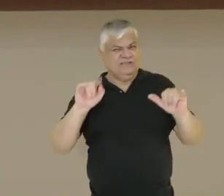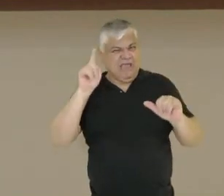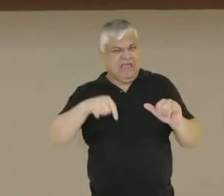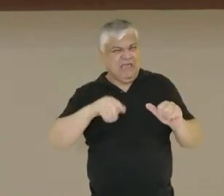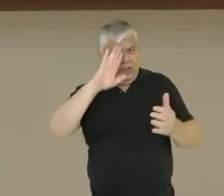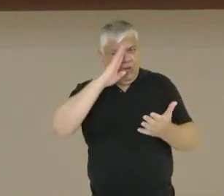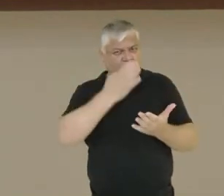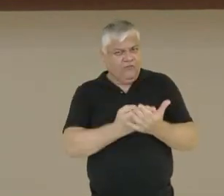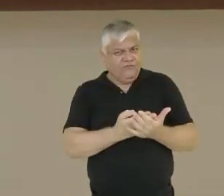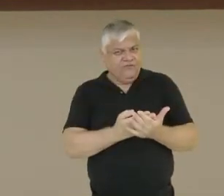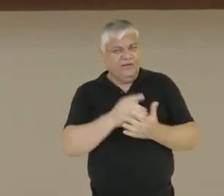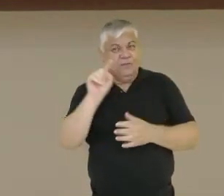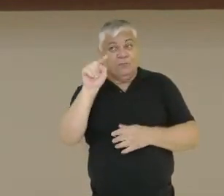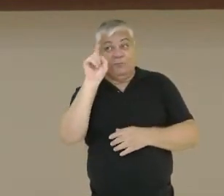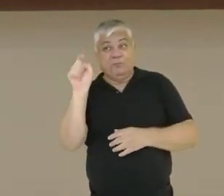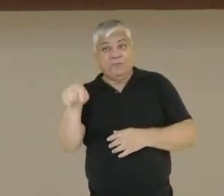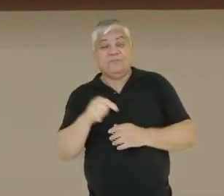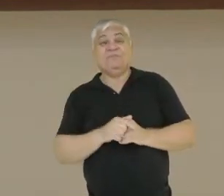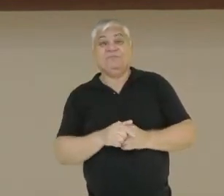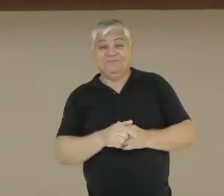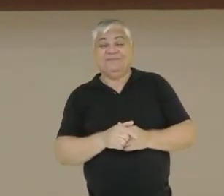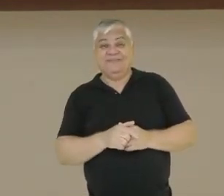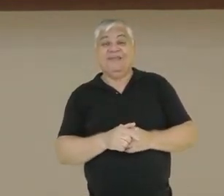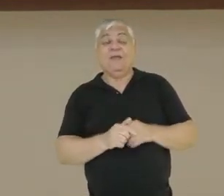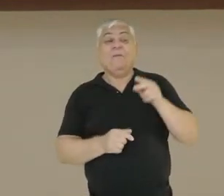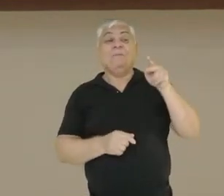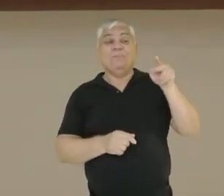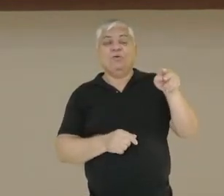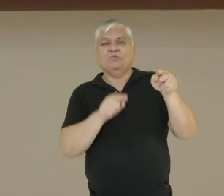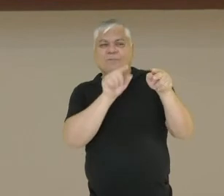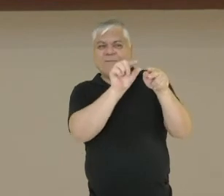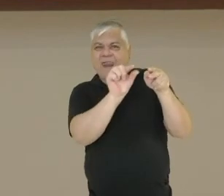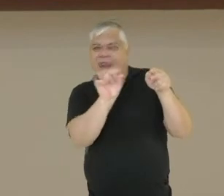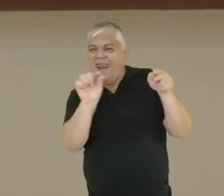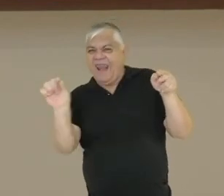oração apositiva é aquela que veio depois dos 2 pontos, tá?